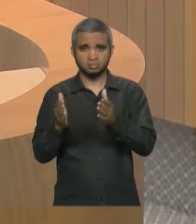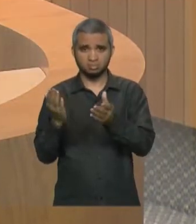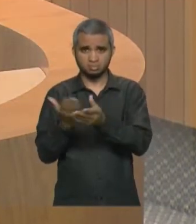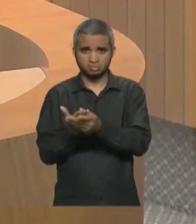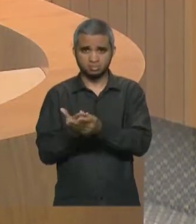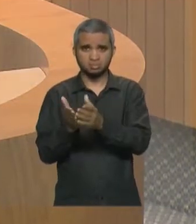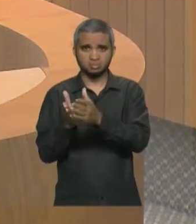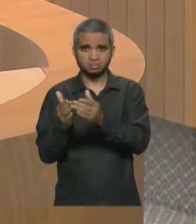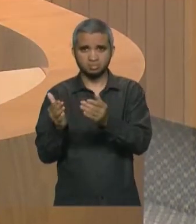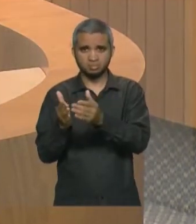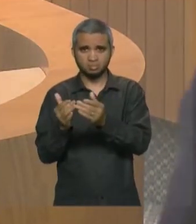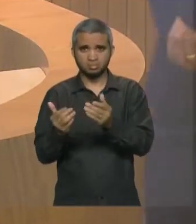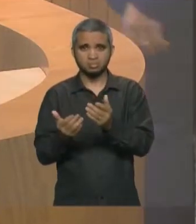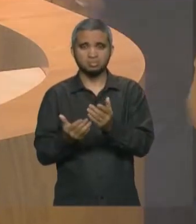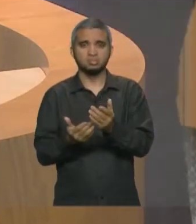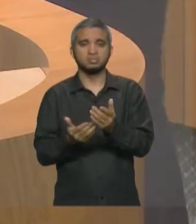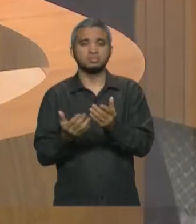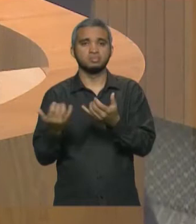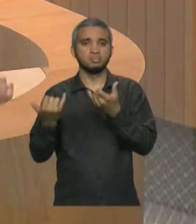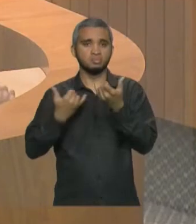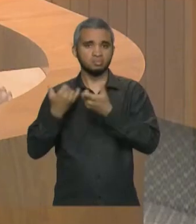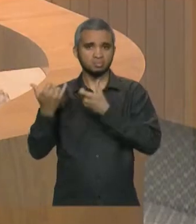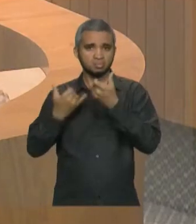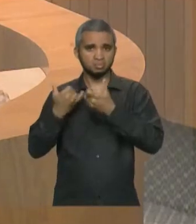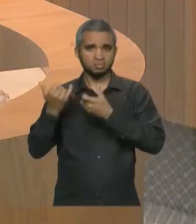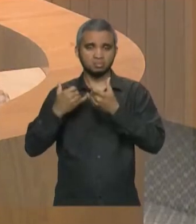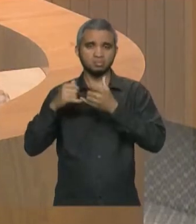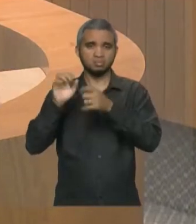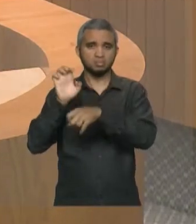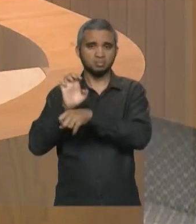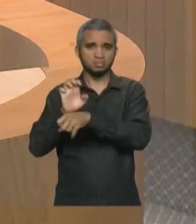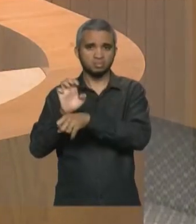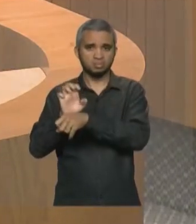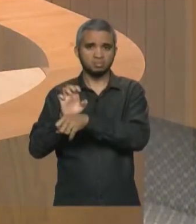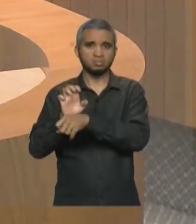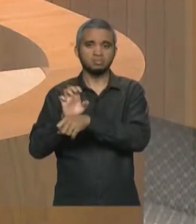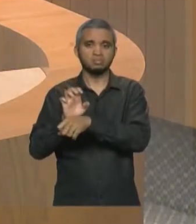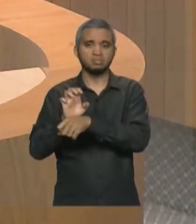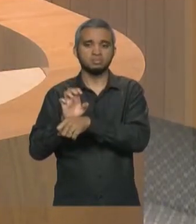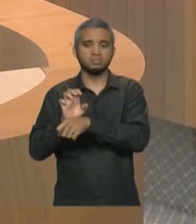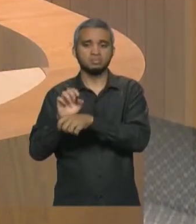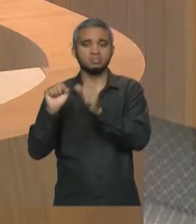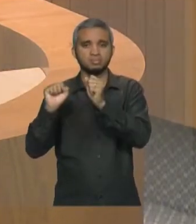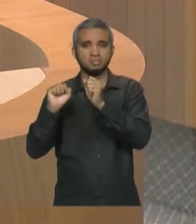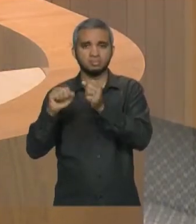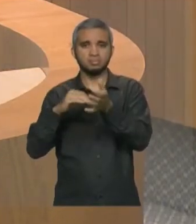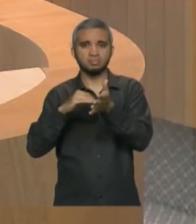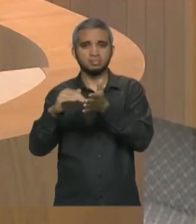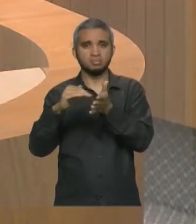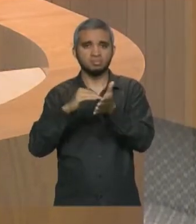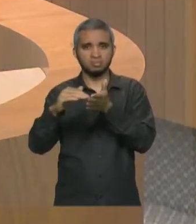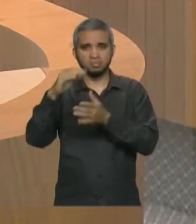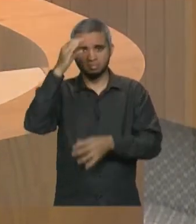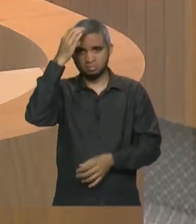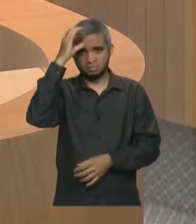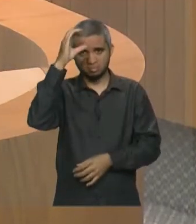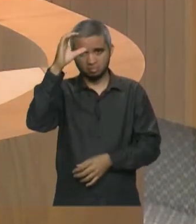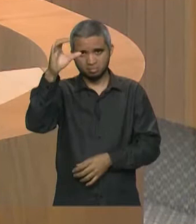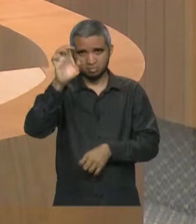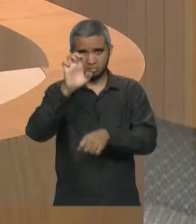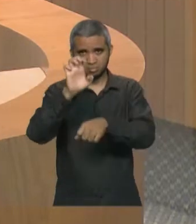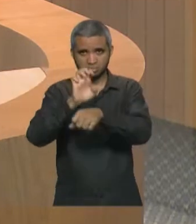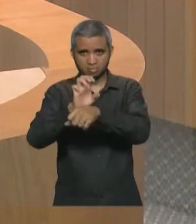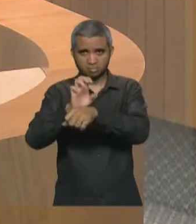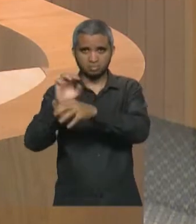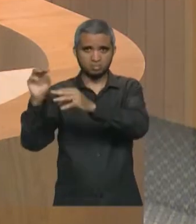Estado e que encaminha esta casa por meio da Secretaria de Cultura do Estado